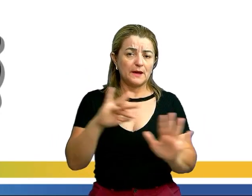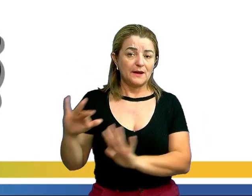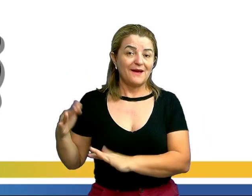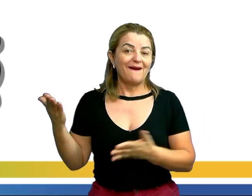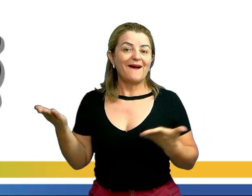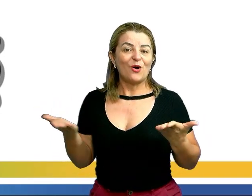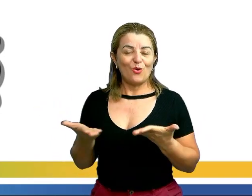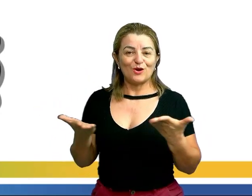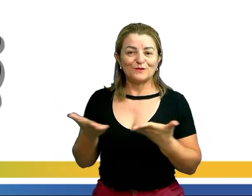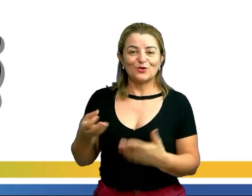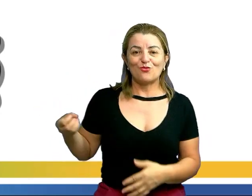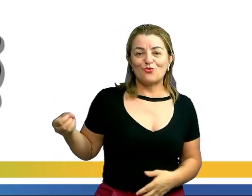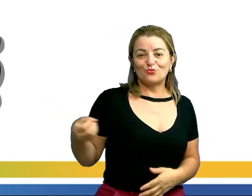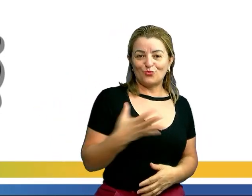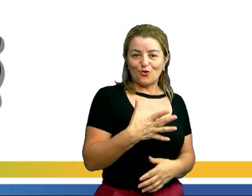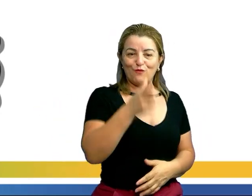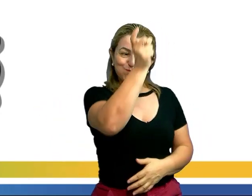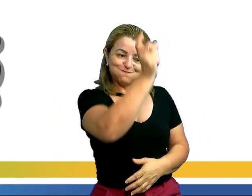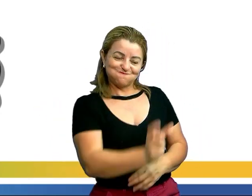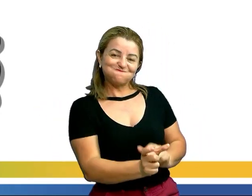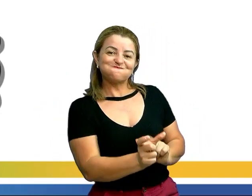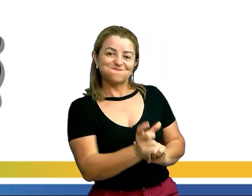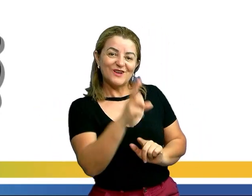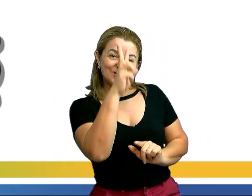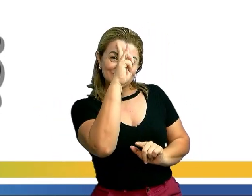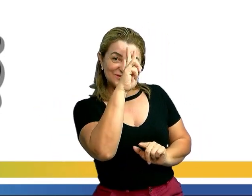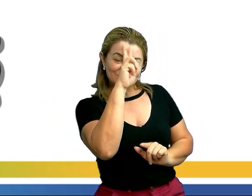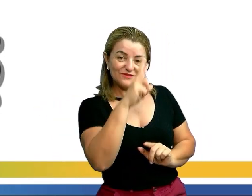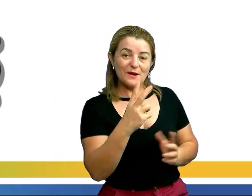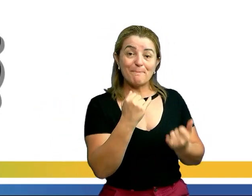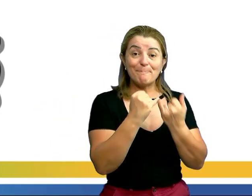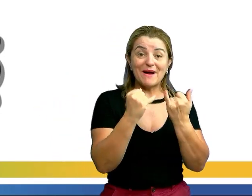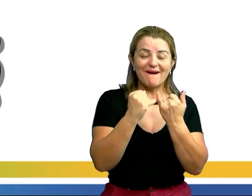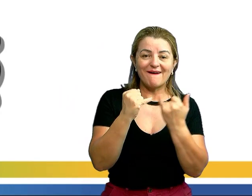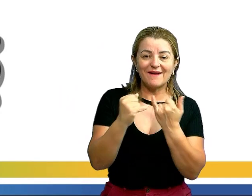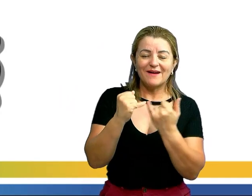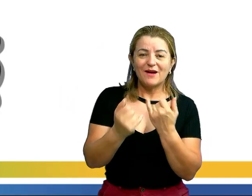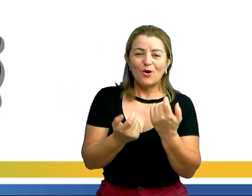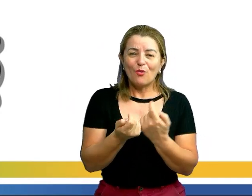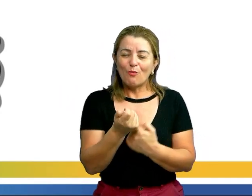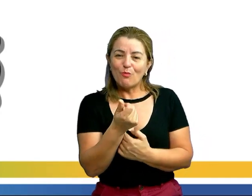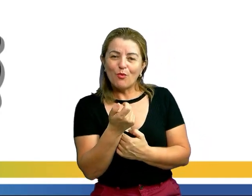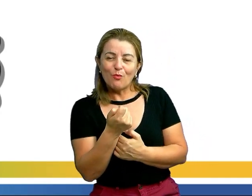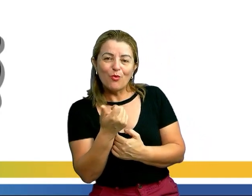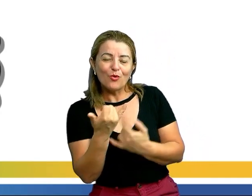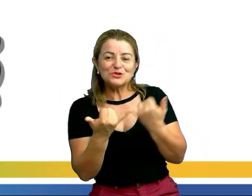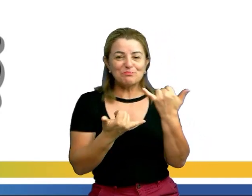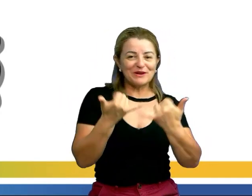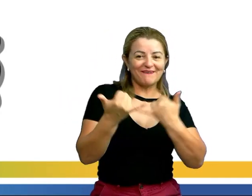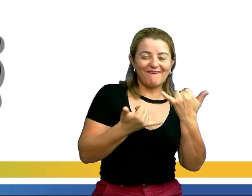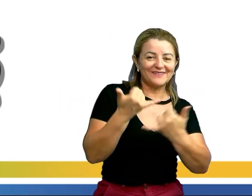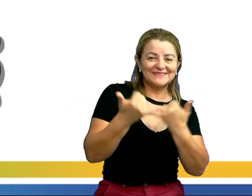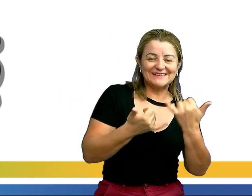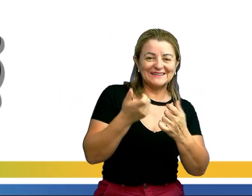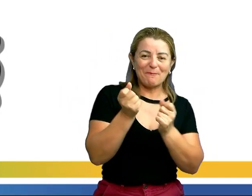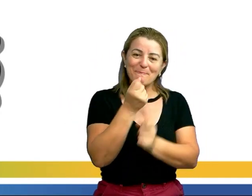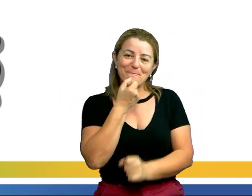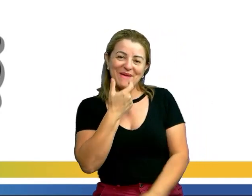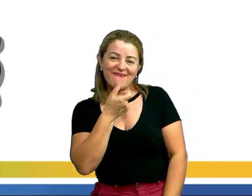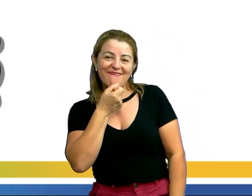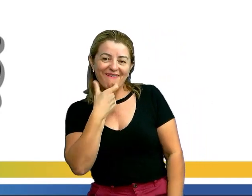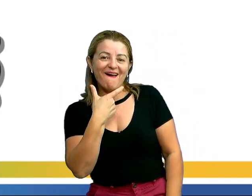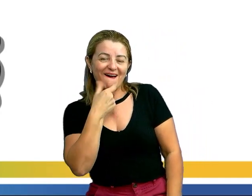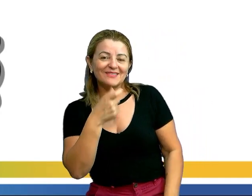um novo personagem na nossa história, que vai parecer um pouco cômico e trágico ao mesmo tempo, esse